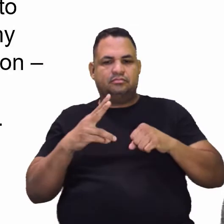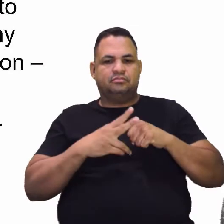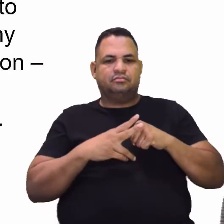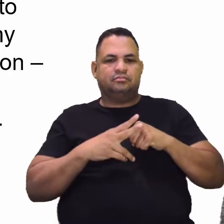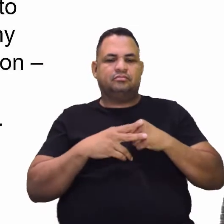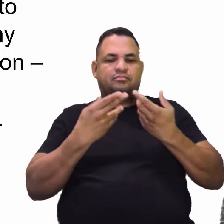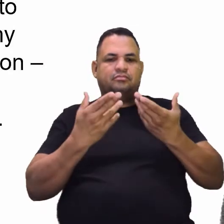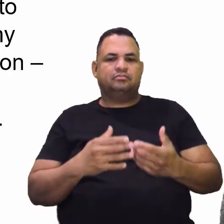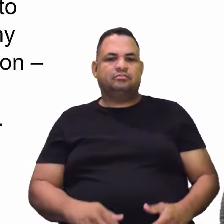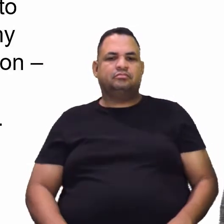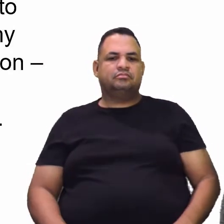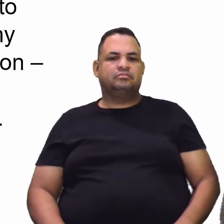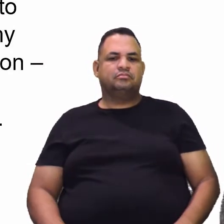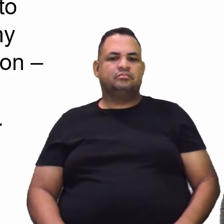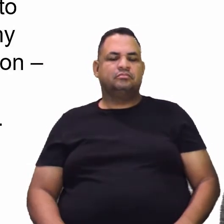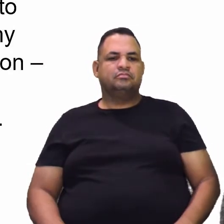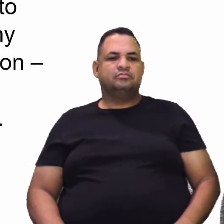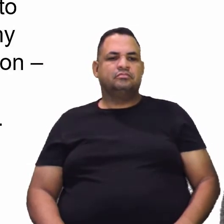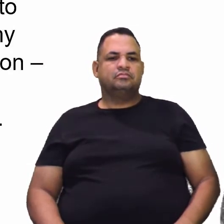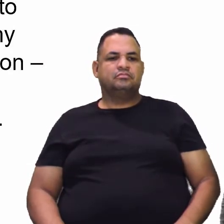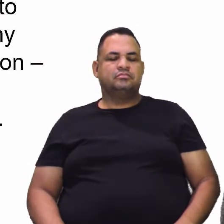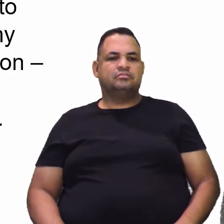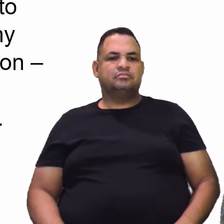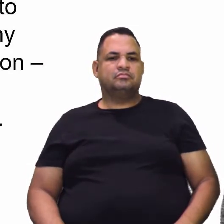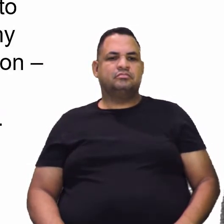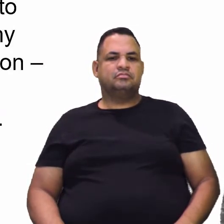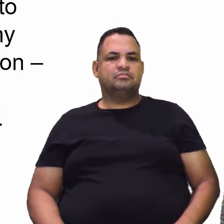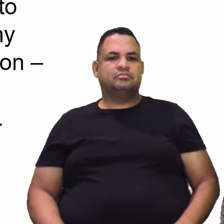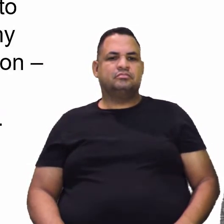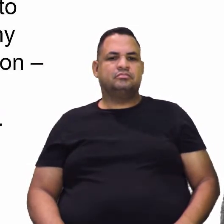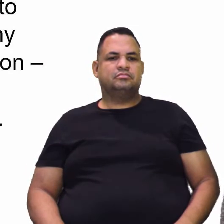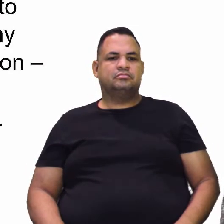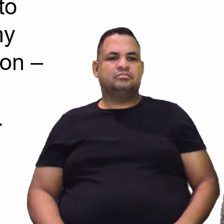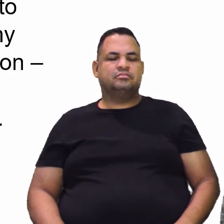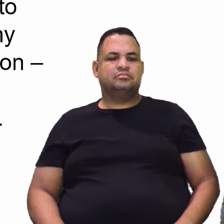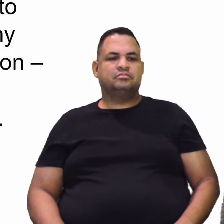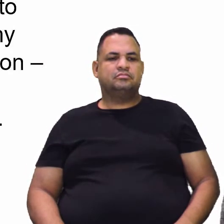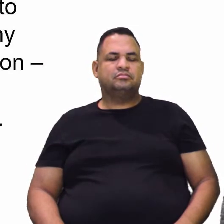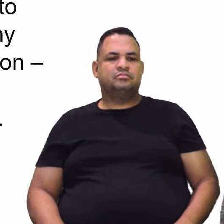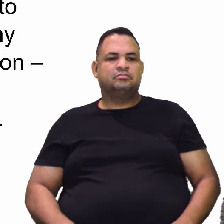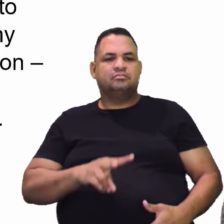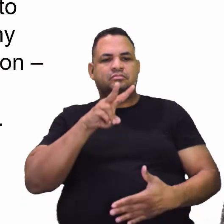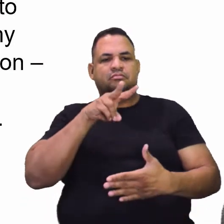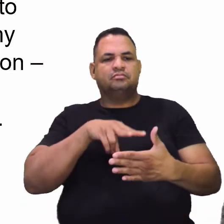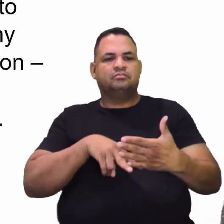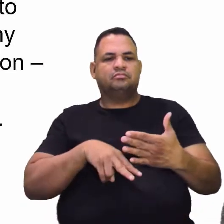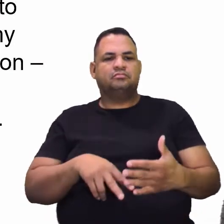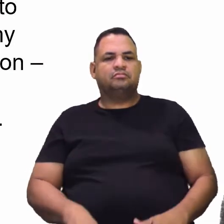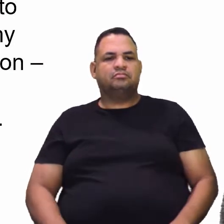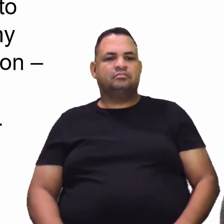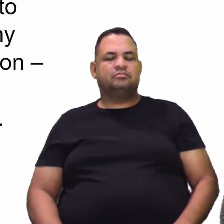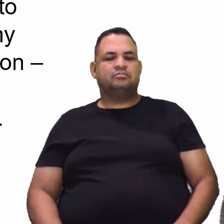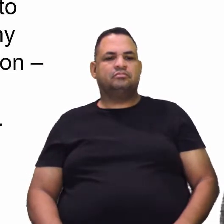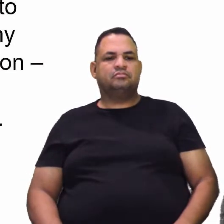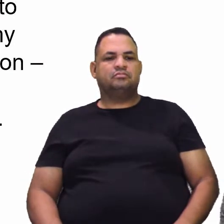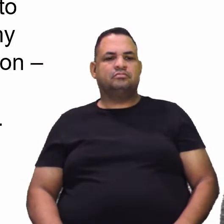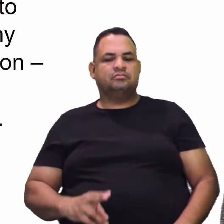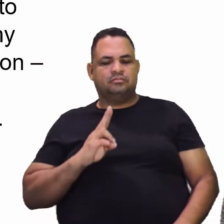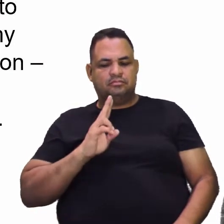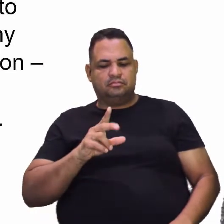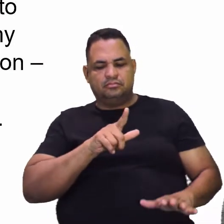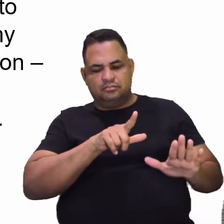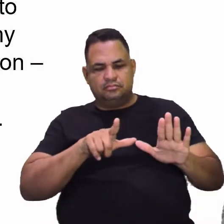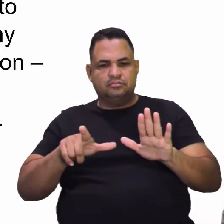do Simple Present. Vamos lá, vamos começar o texto. A leitura. During the week,